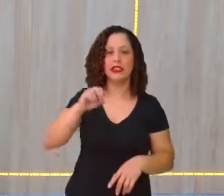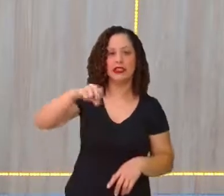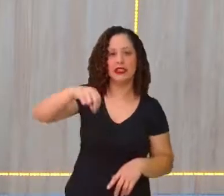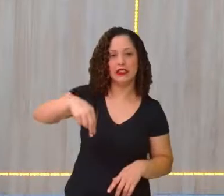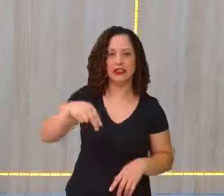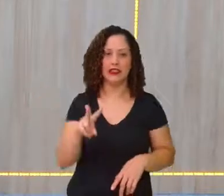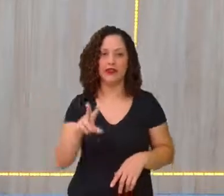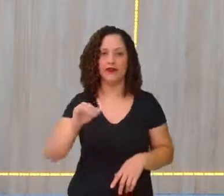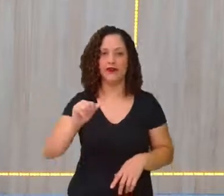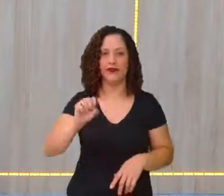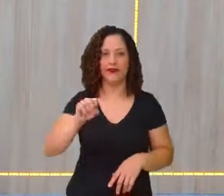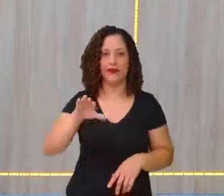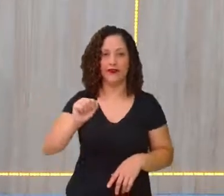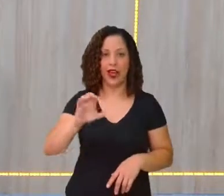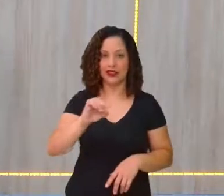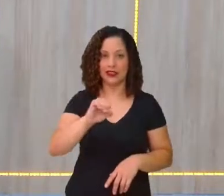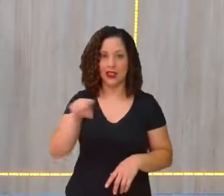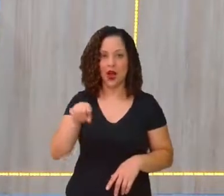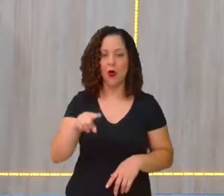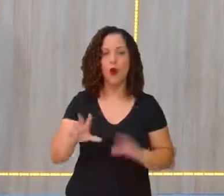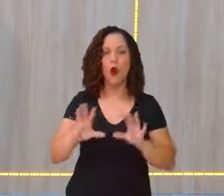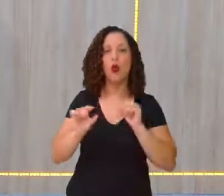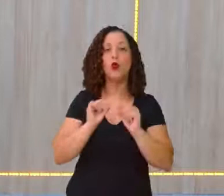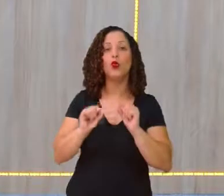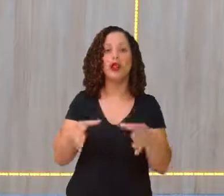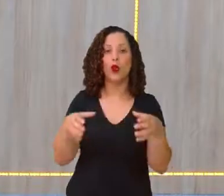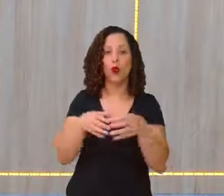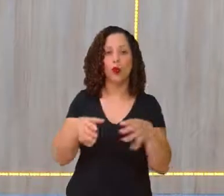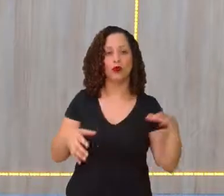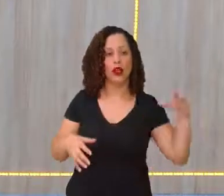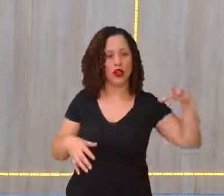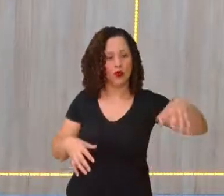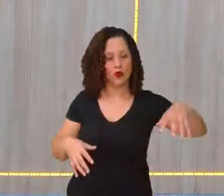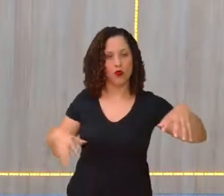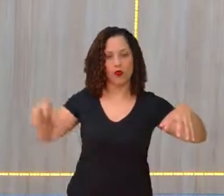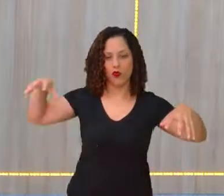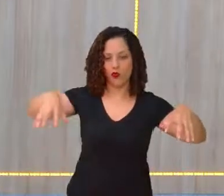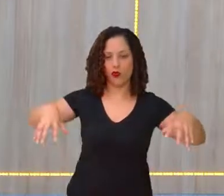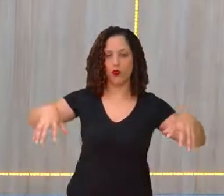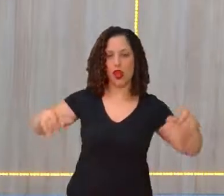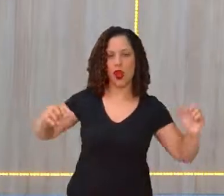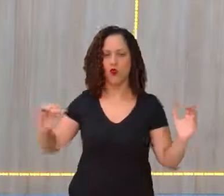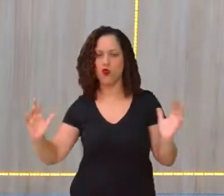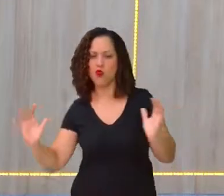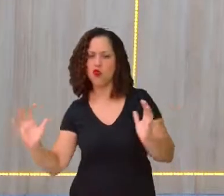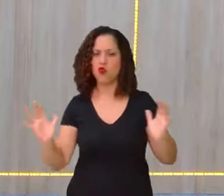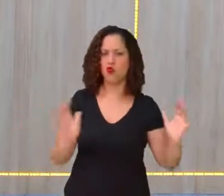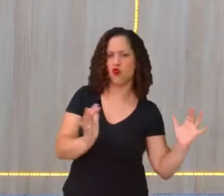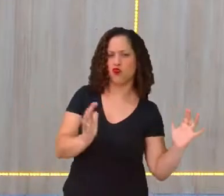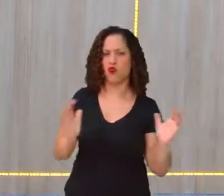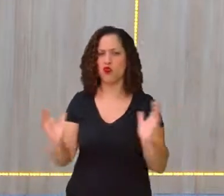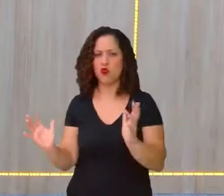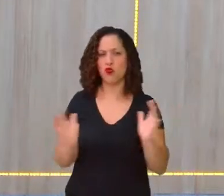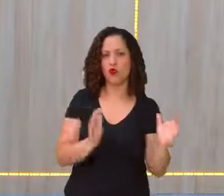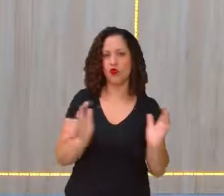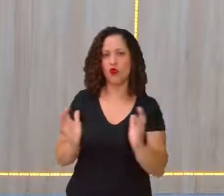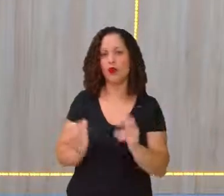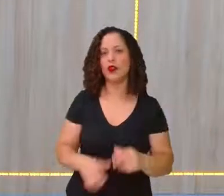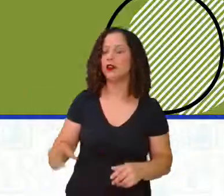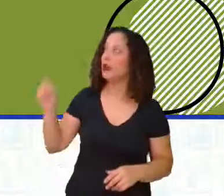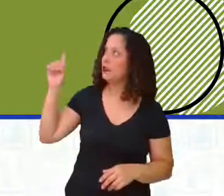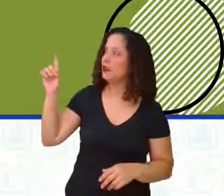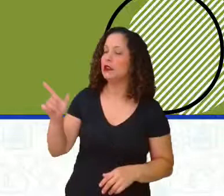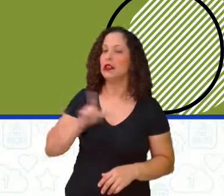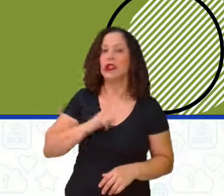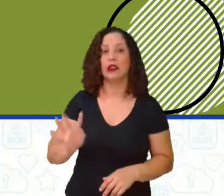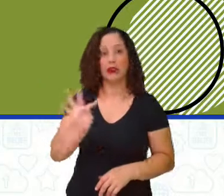maioria deles realizadas em equipes, né? Então, quando a gente fala aqui que esse oponente ele é subjugado com